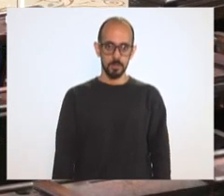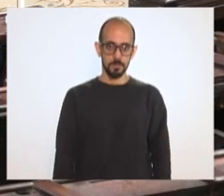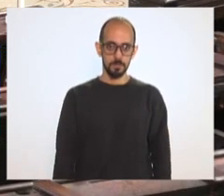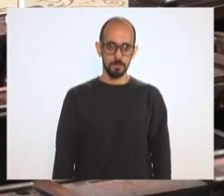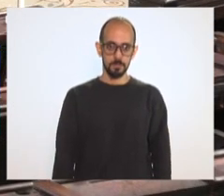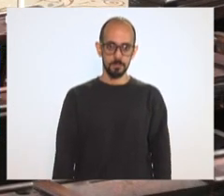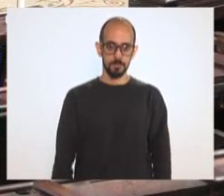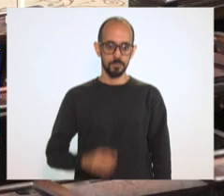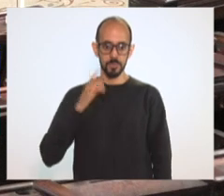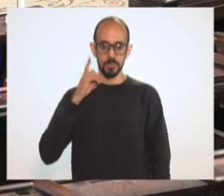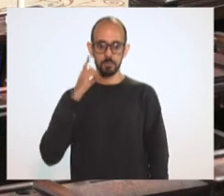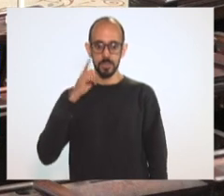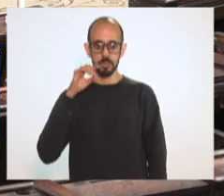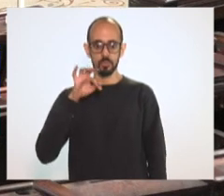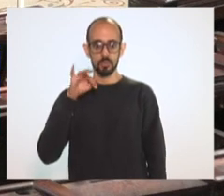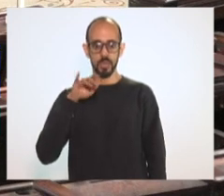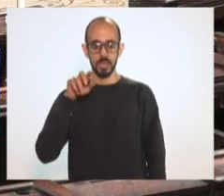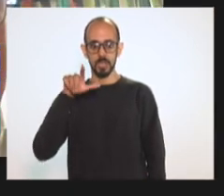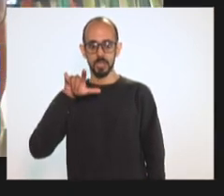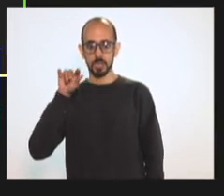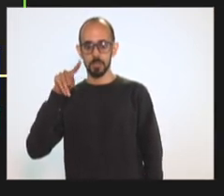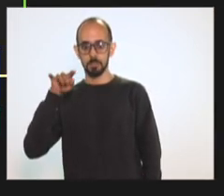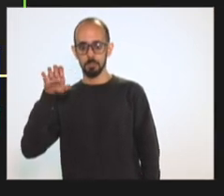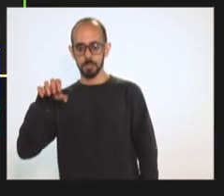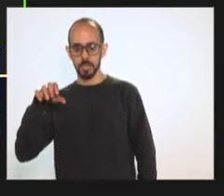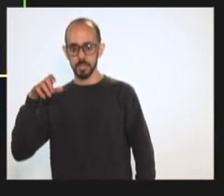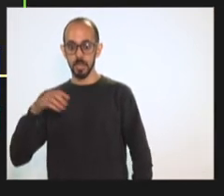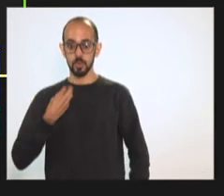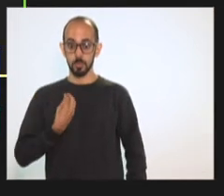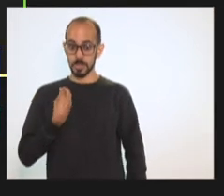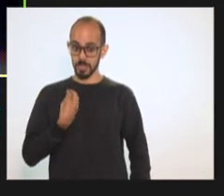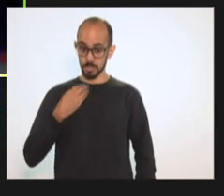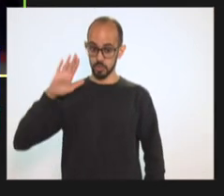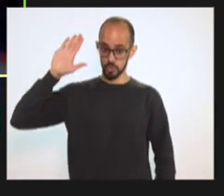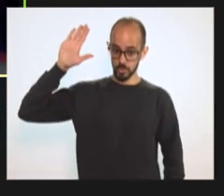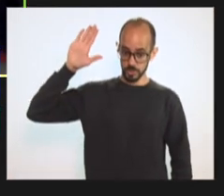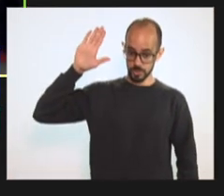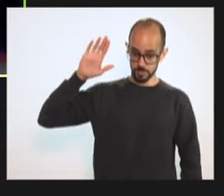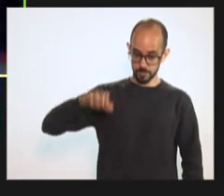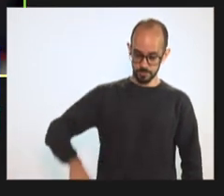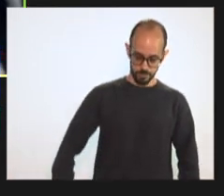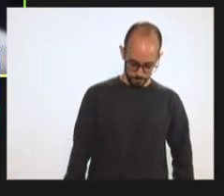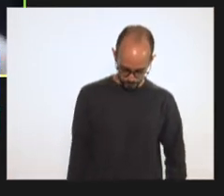deputado Felipe Peixoto presidente deputado com